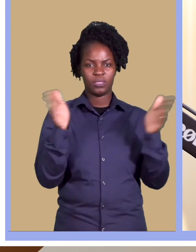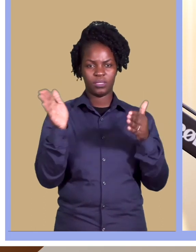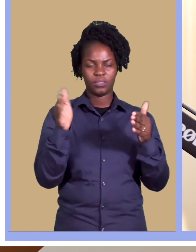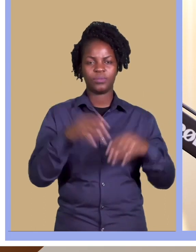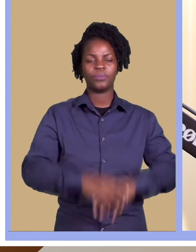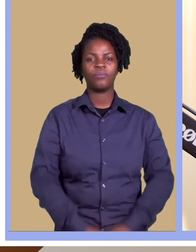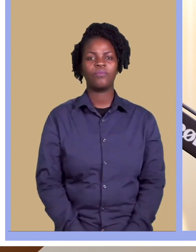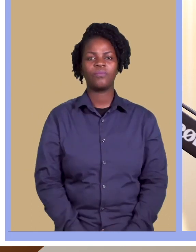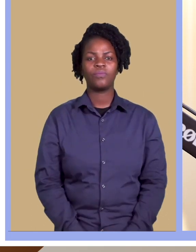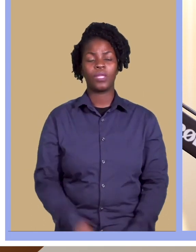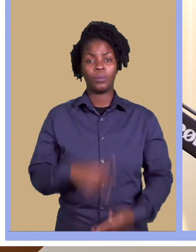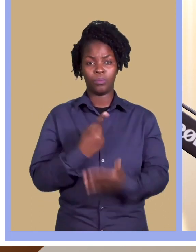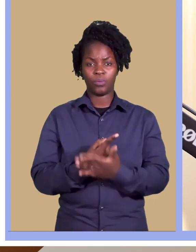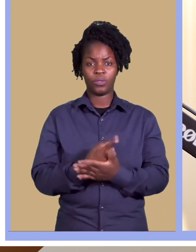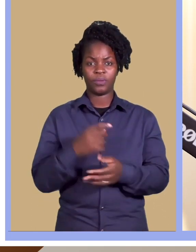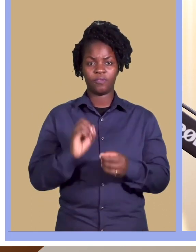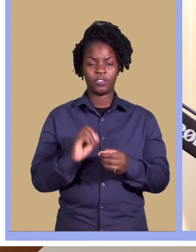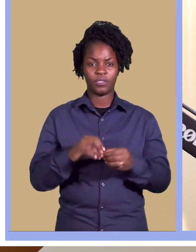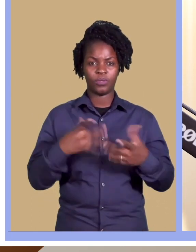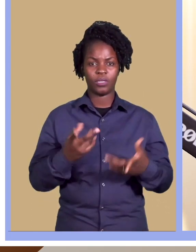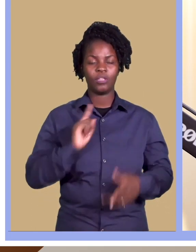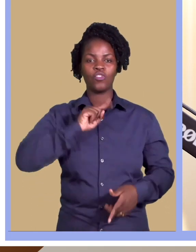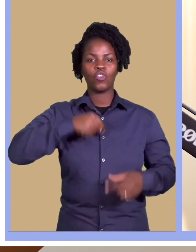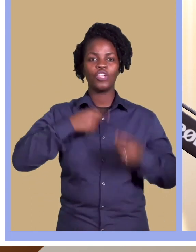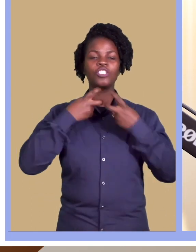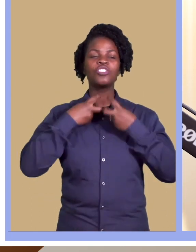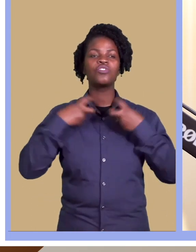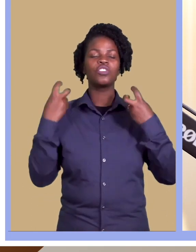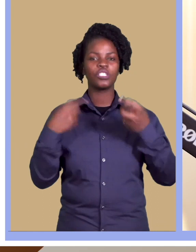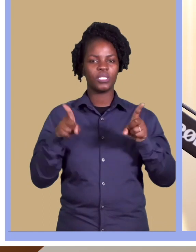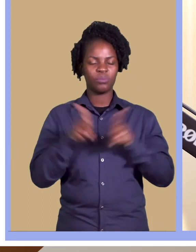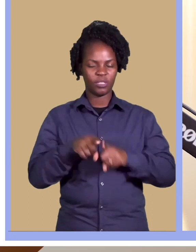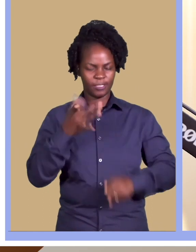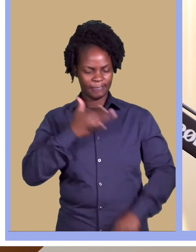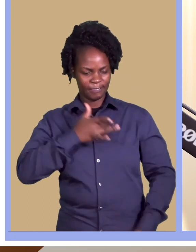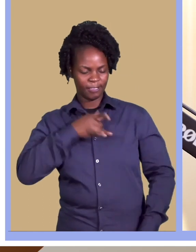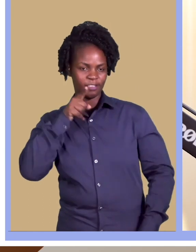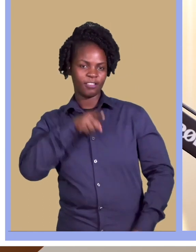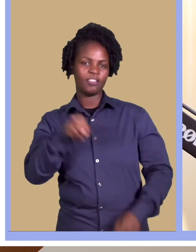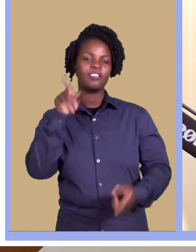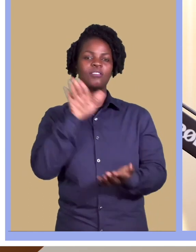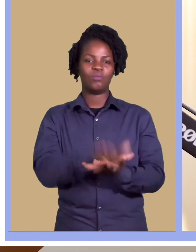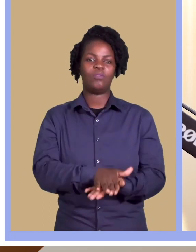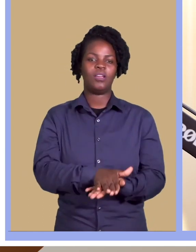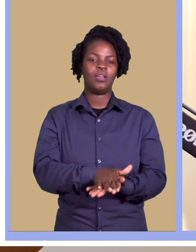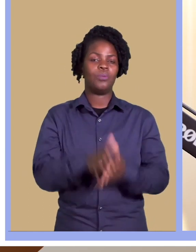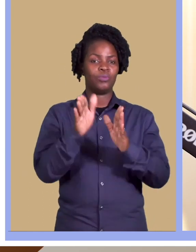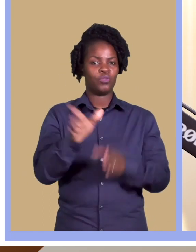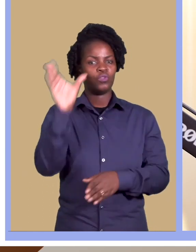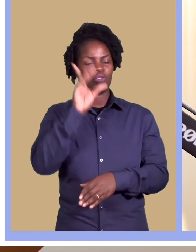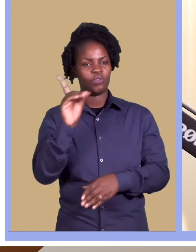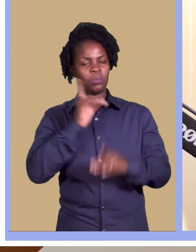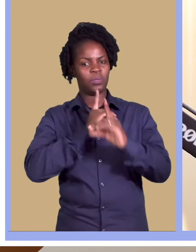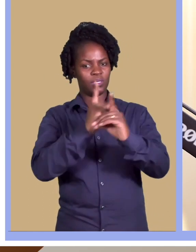nossa voz também se faz sentir nesses espaços, né? Que as pessoas com deficiência também estão lá representadas, mas mais uma vez que não vão lá só para cumprir